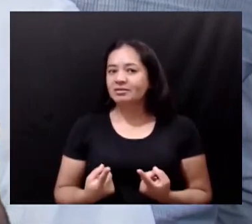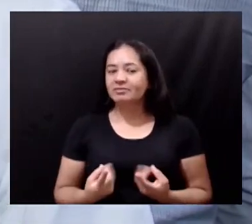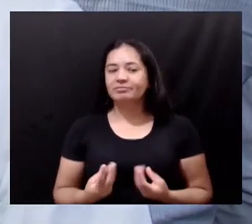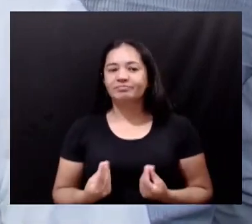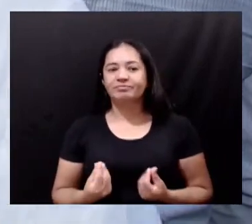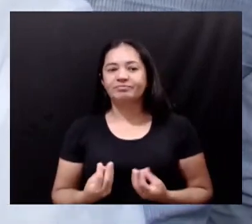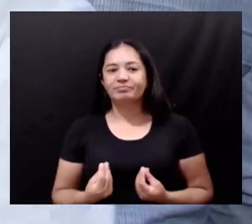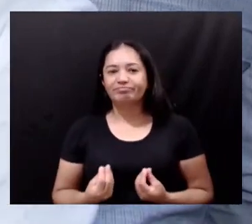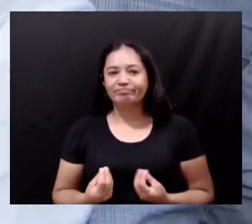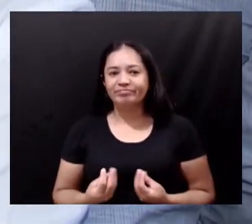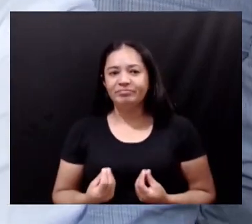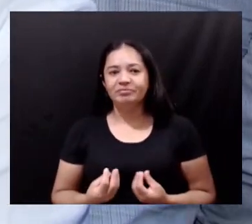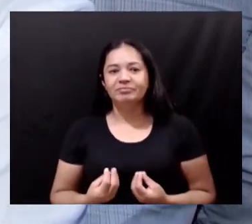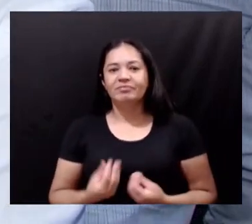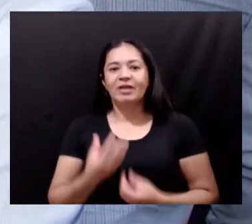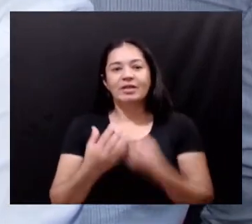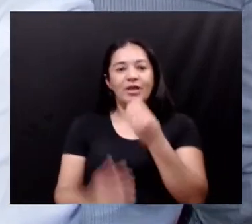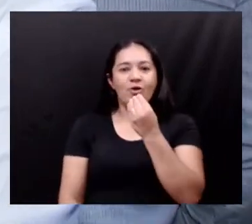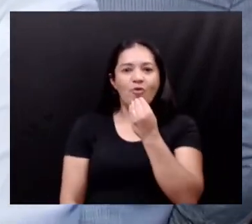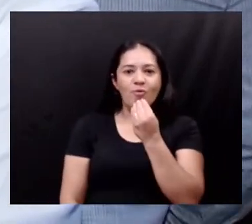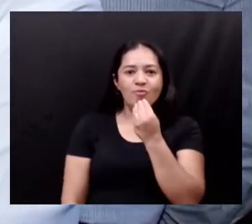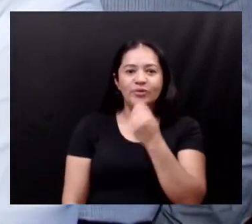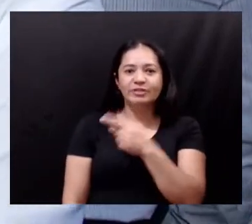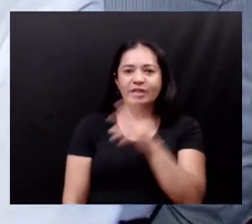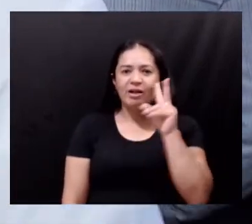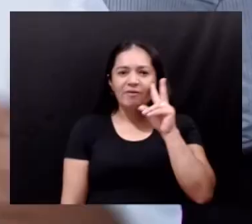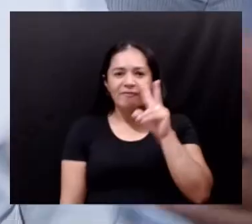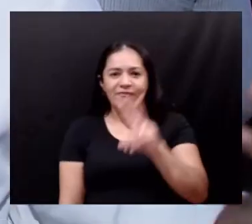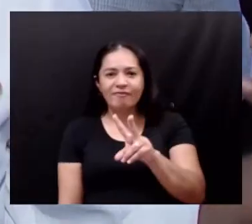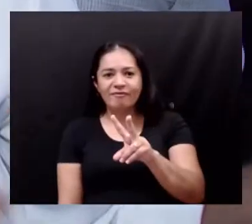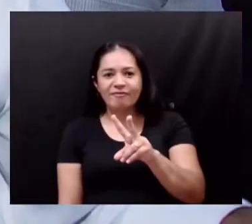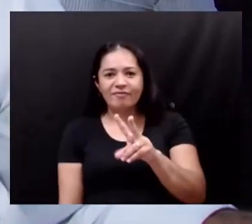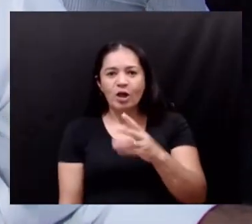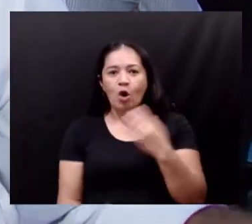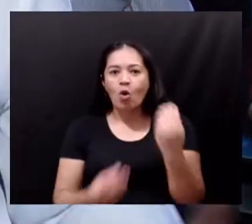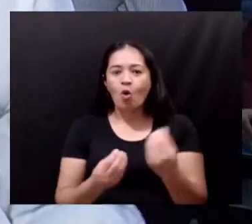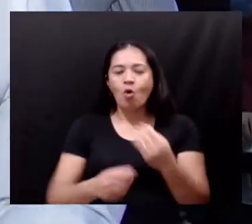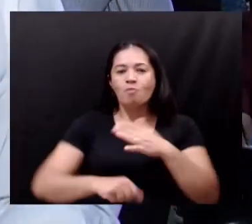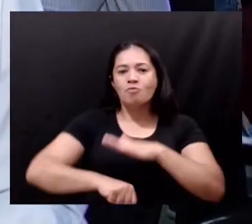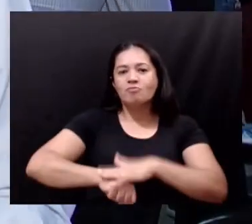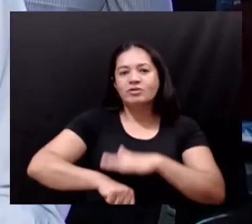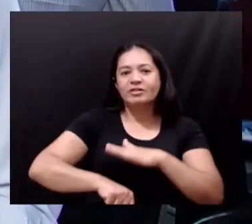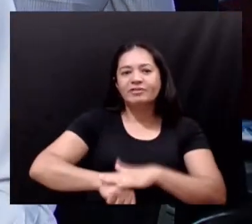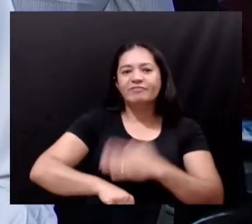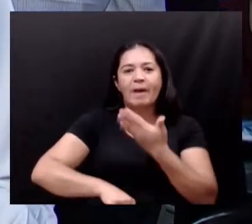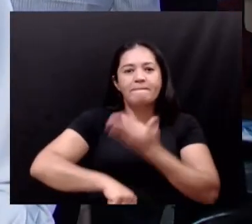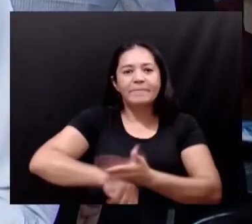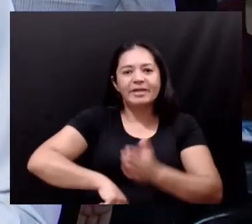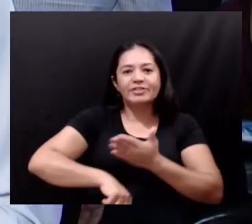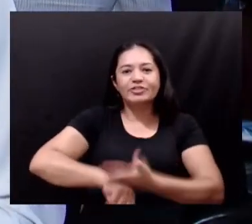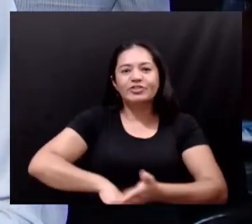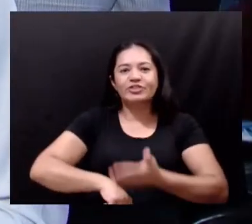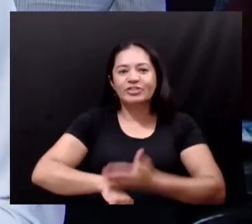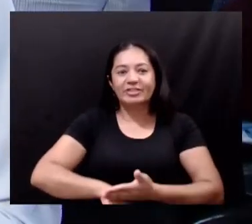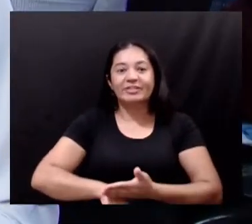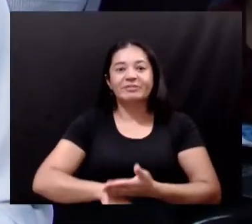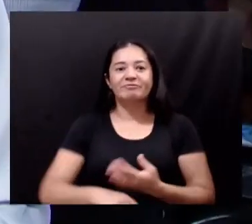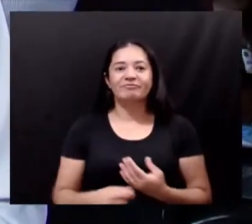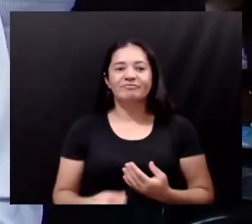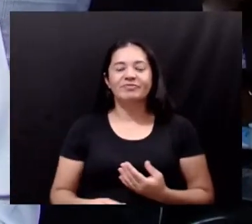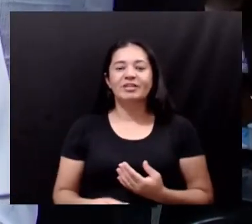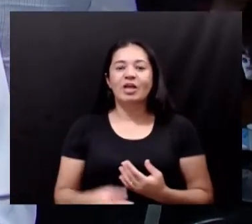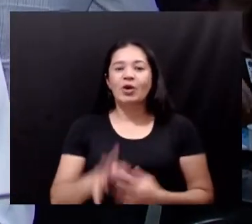dessa oportunidade de ele ver como pode aplicar a sua teoria na instituição Câmara, conhecer o